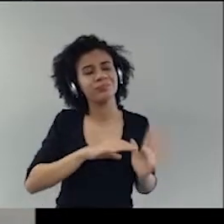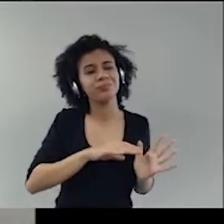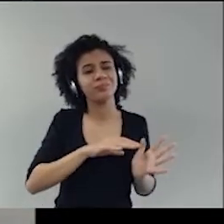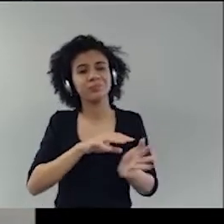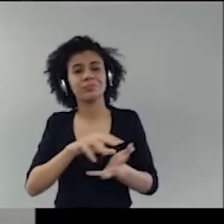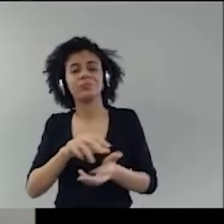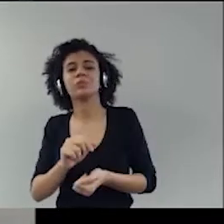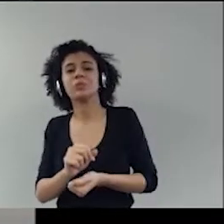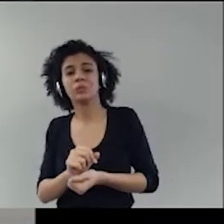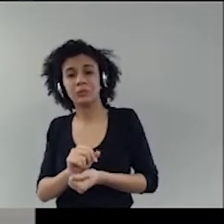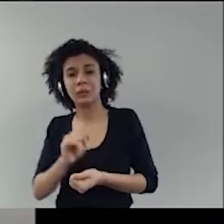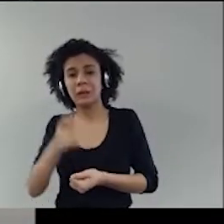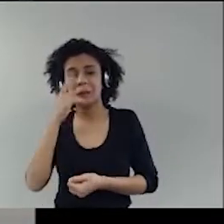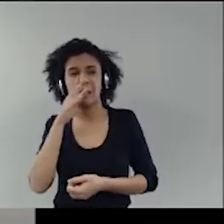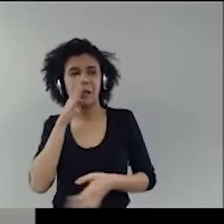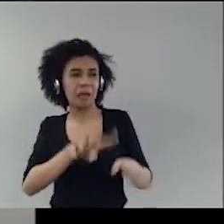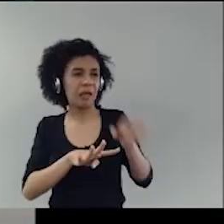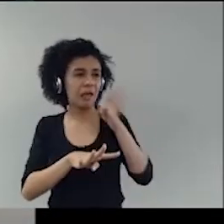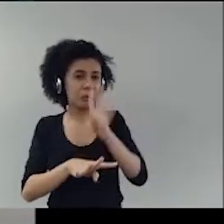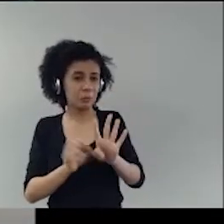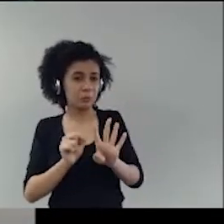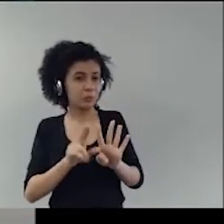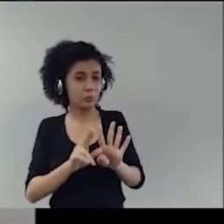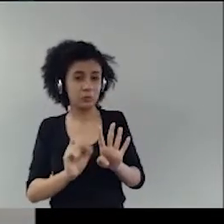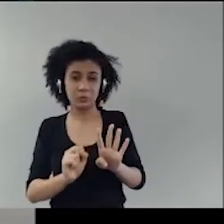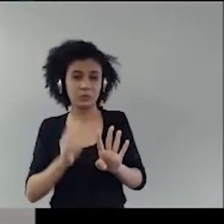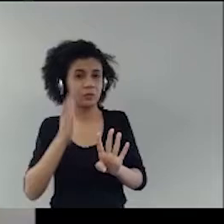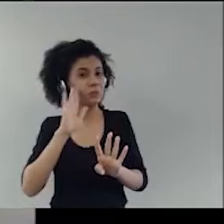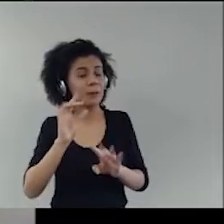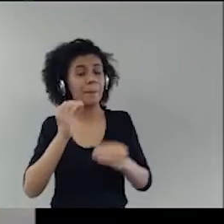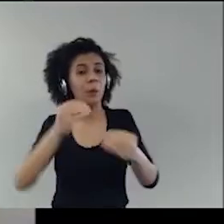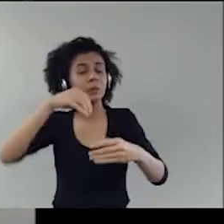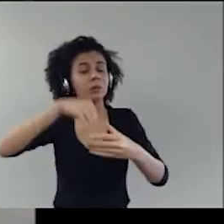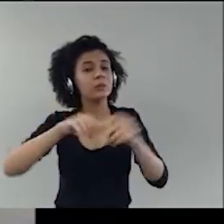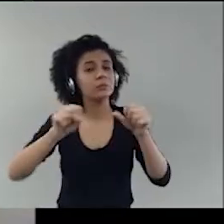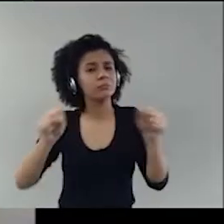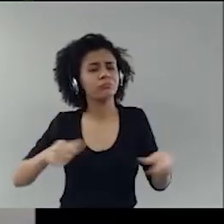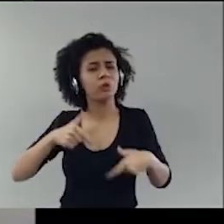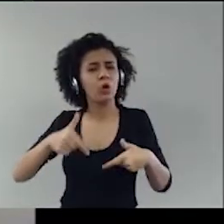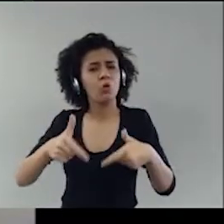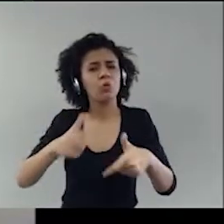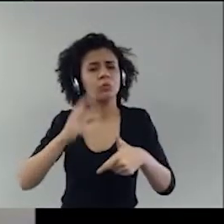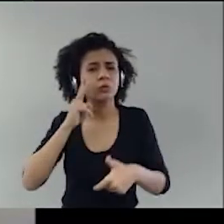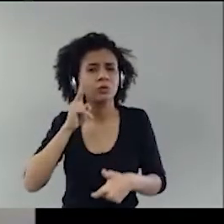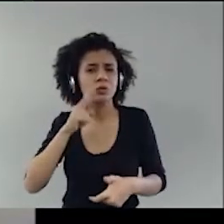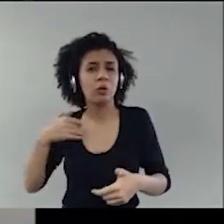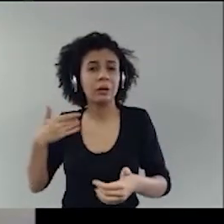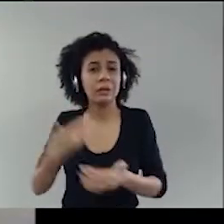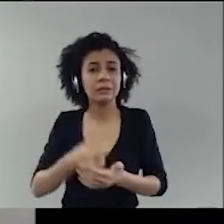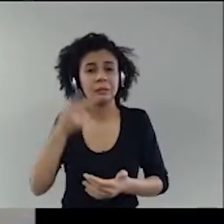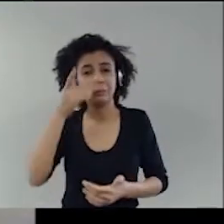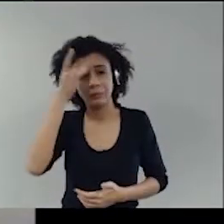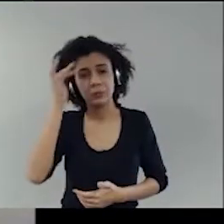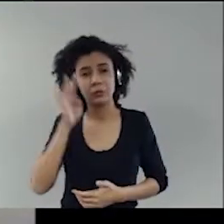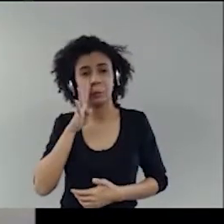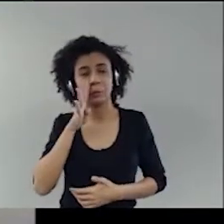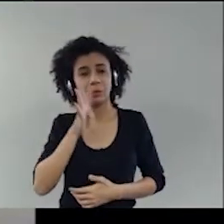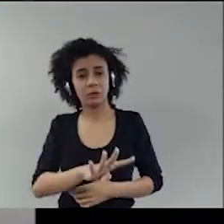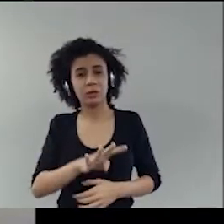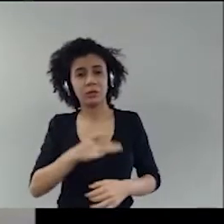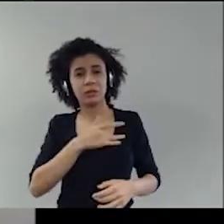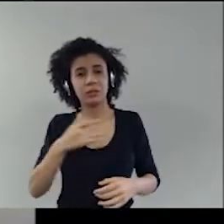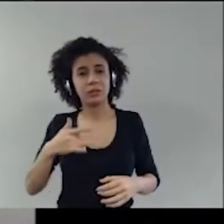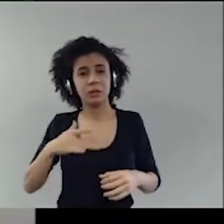né? Quem critica o SUS não sabe como o SUS funciona. Quem critica a saúde pública